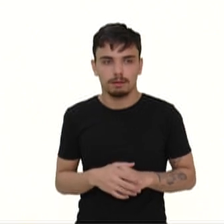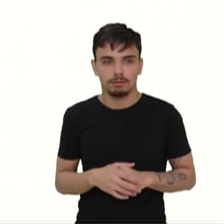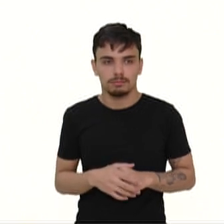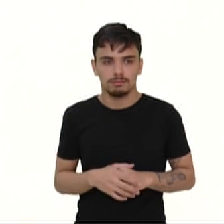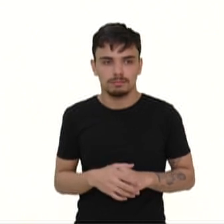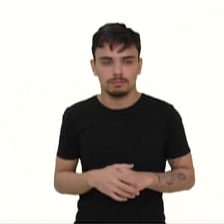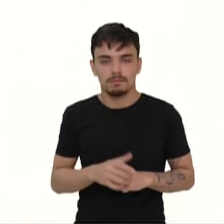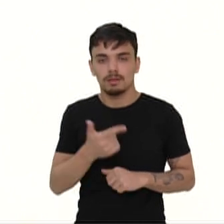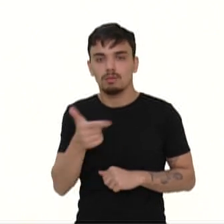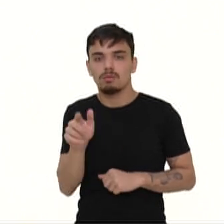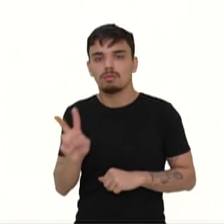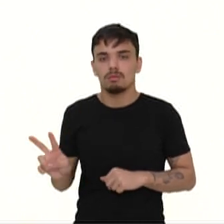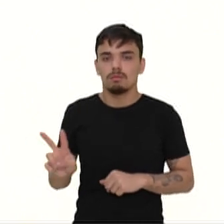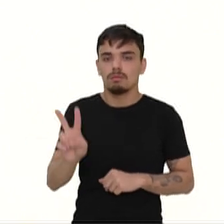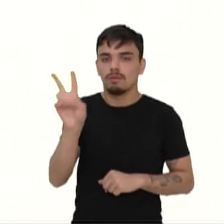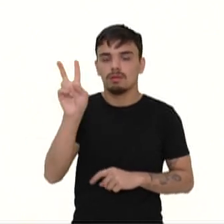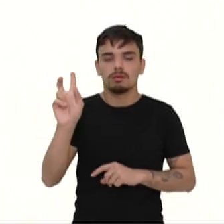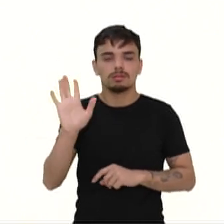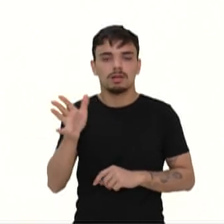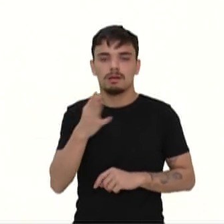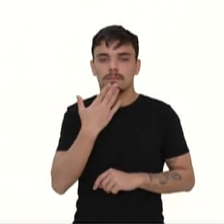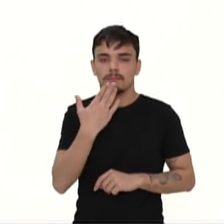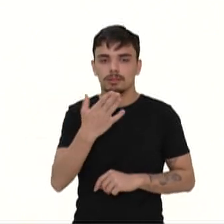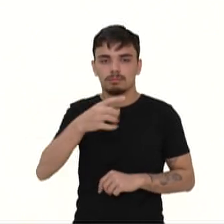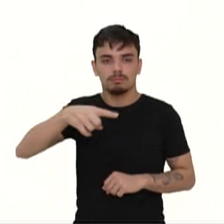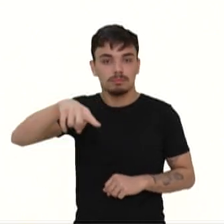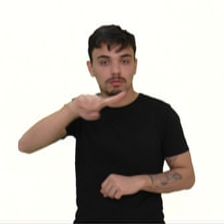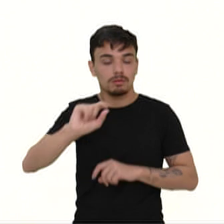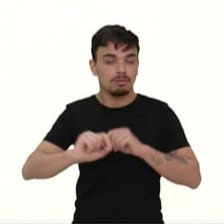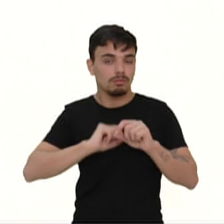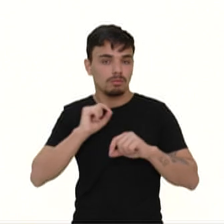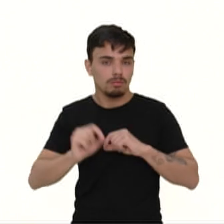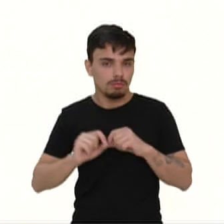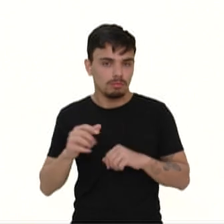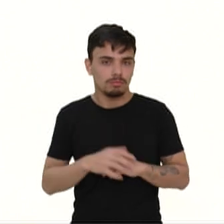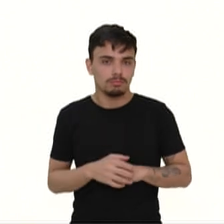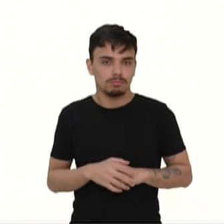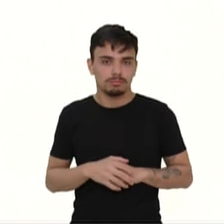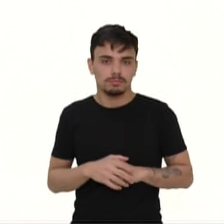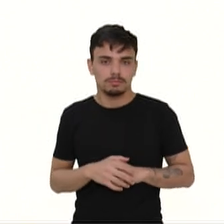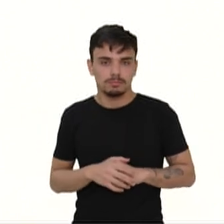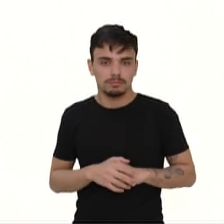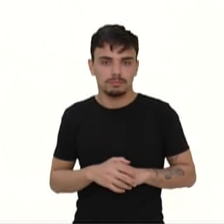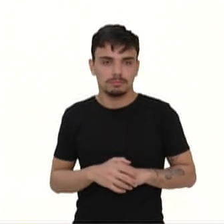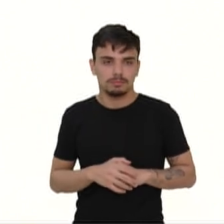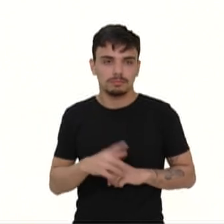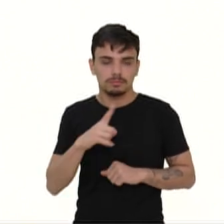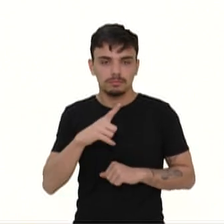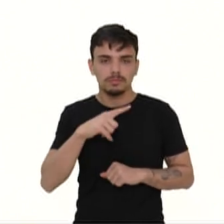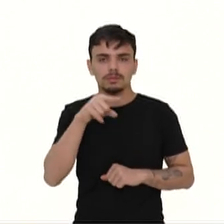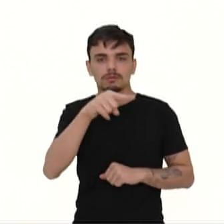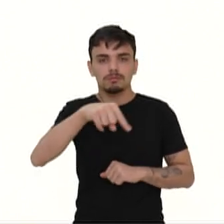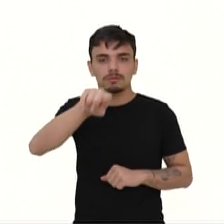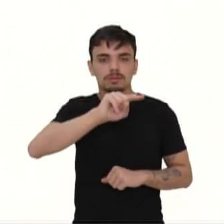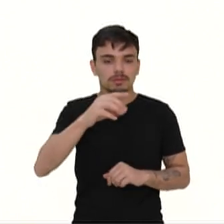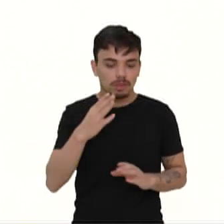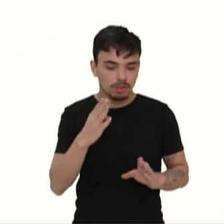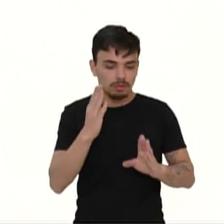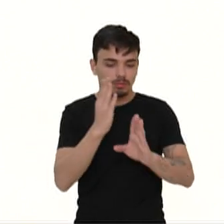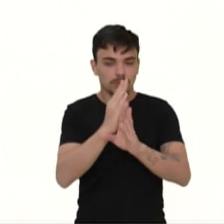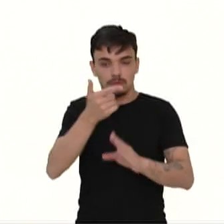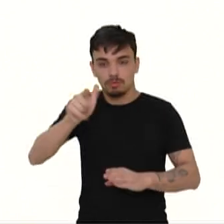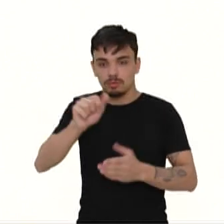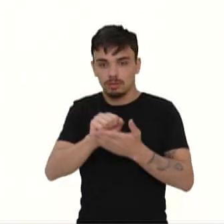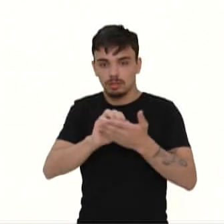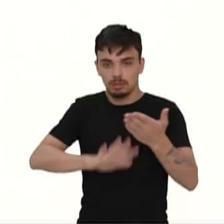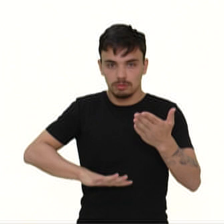O outro valor que, né, eu pedi para vocês ali, eu vou, né, deixar para que vocês descubram no próximo exercício